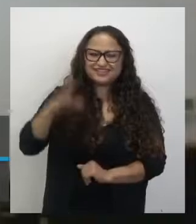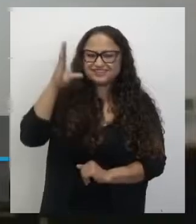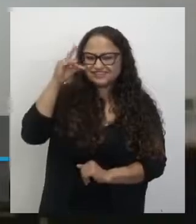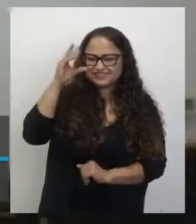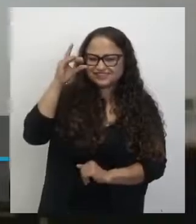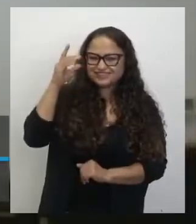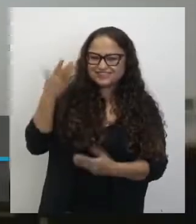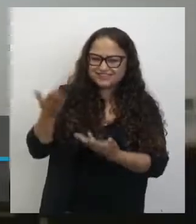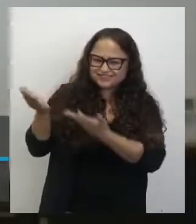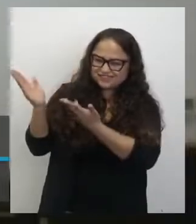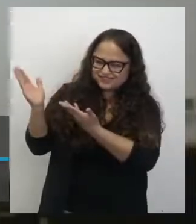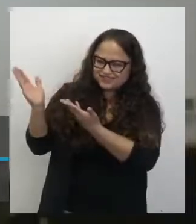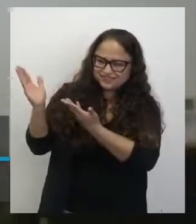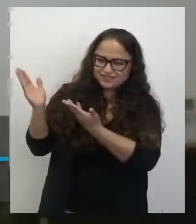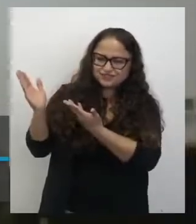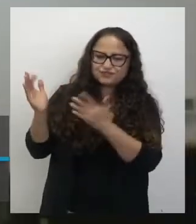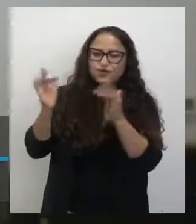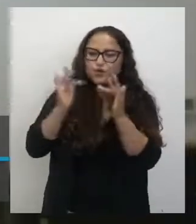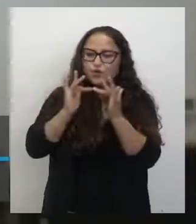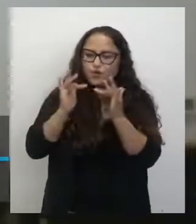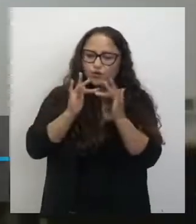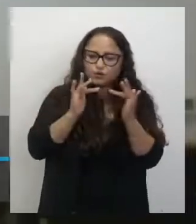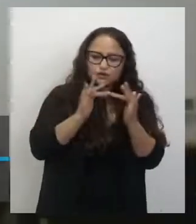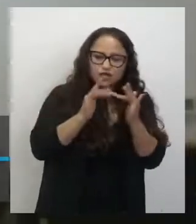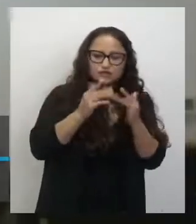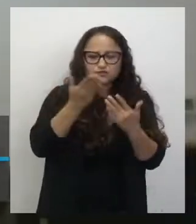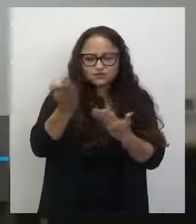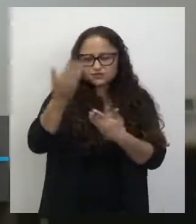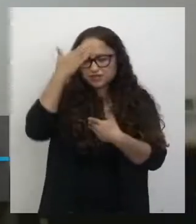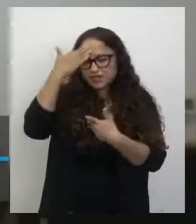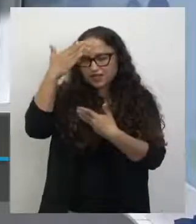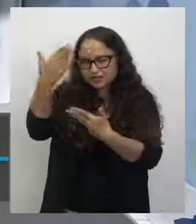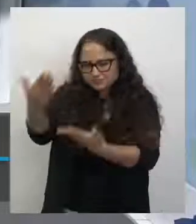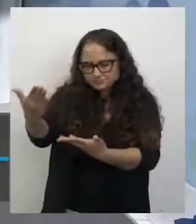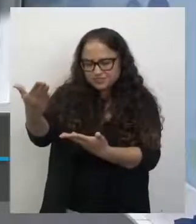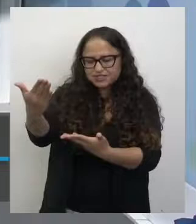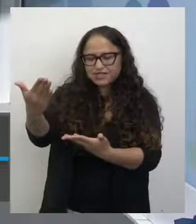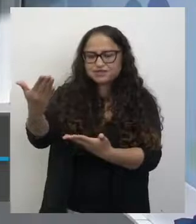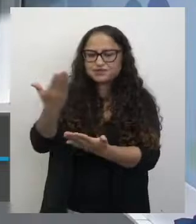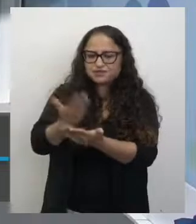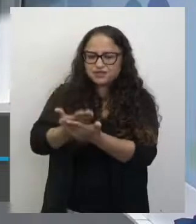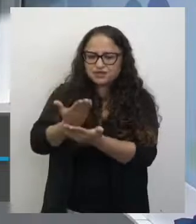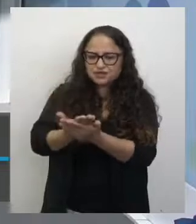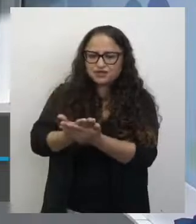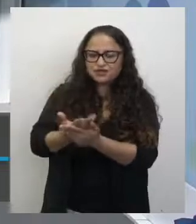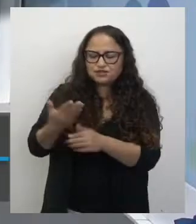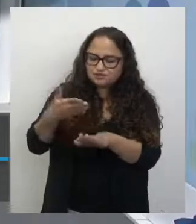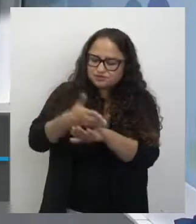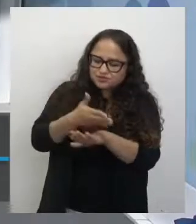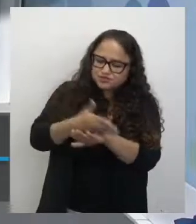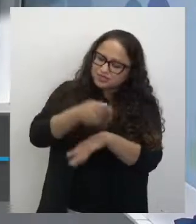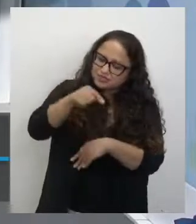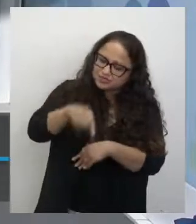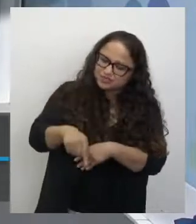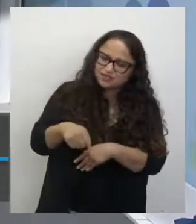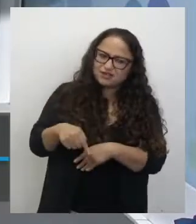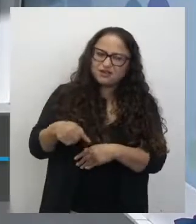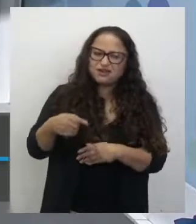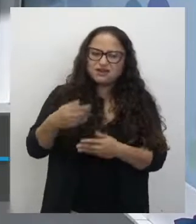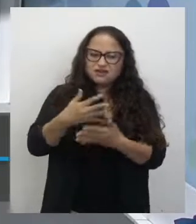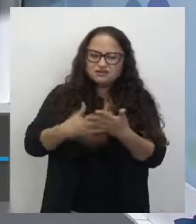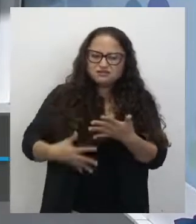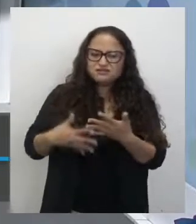o pessoal Tô entrar vendo. em contato com você. Eu quero te agradecer bastante aí a sua presença, né? Compartilhar aí